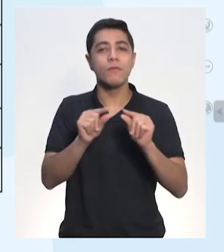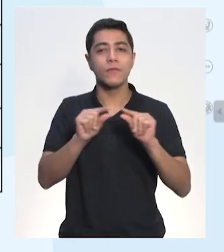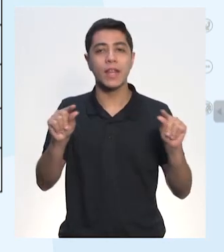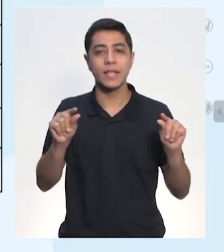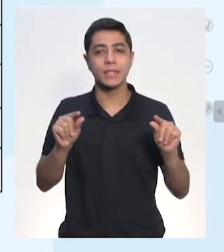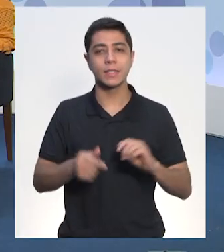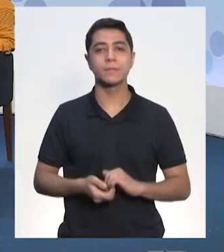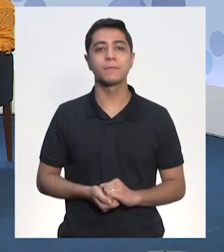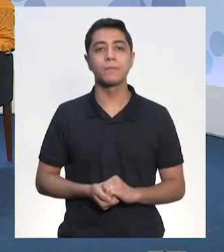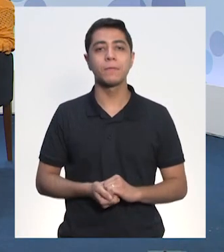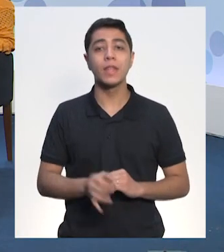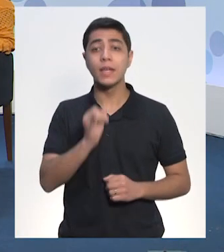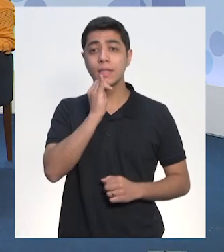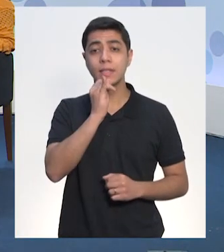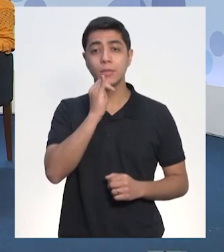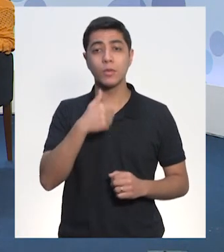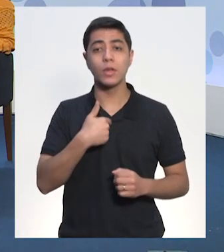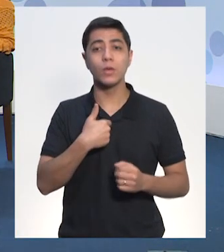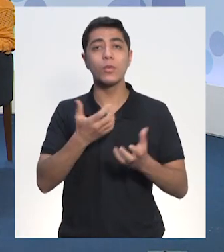falar só, eu